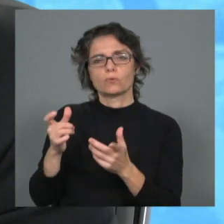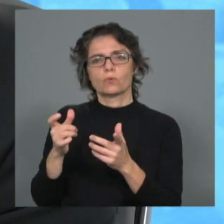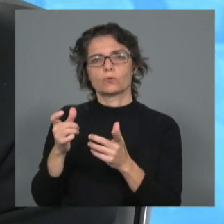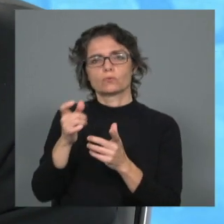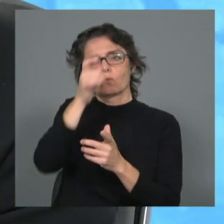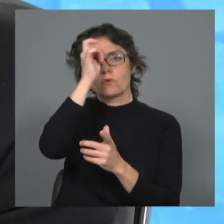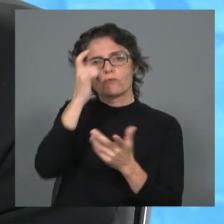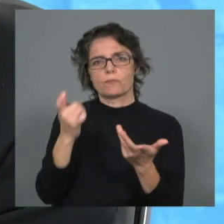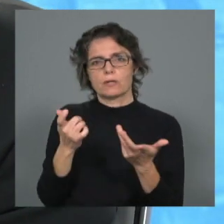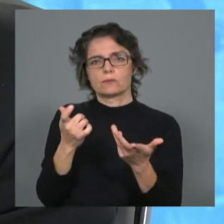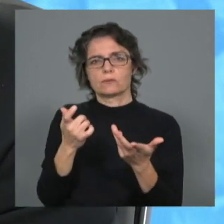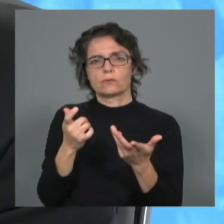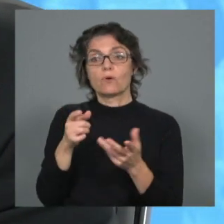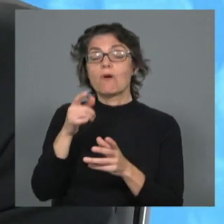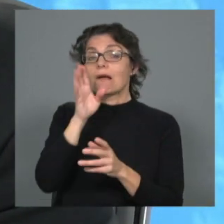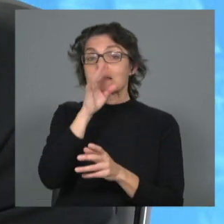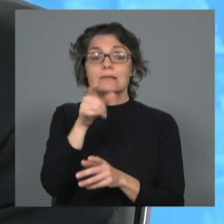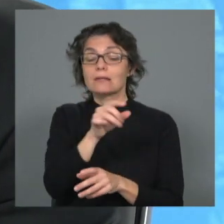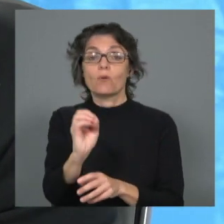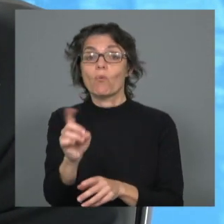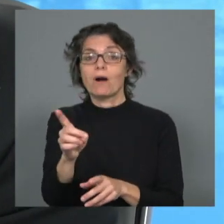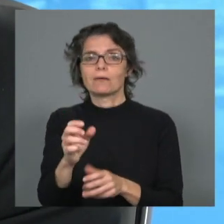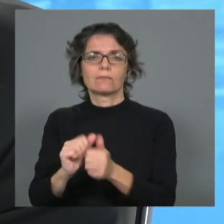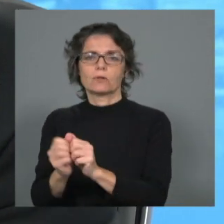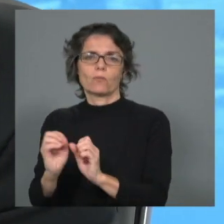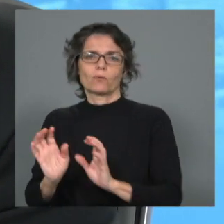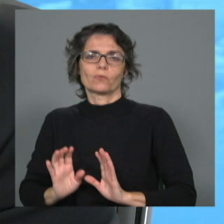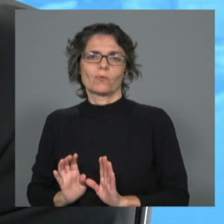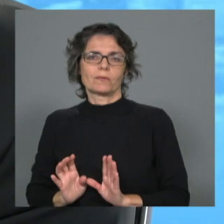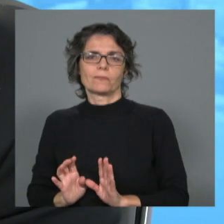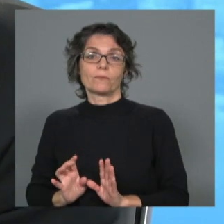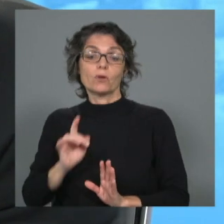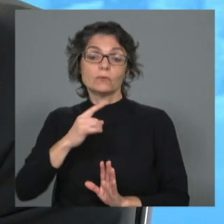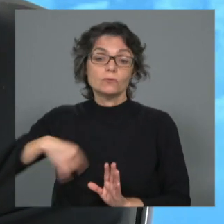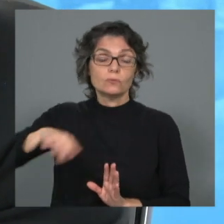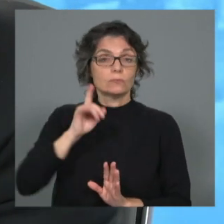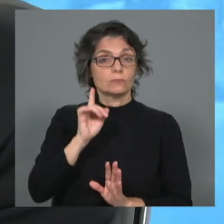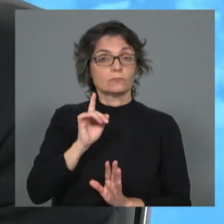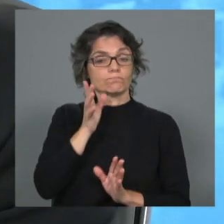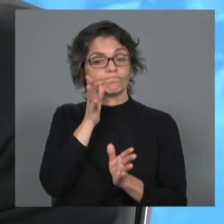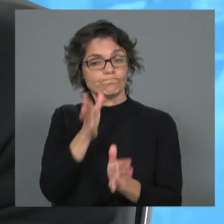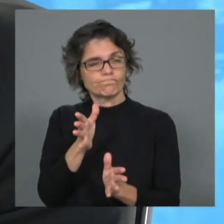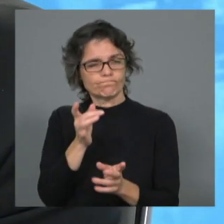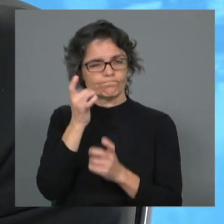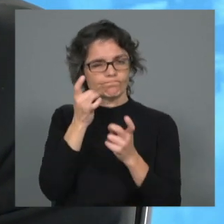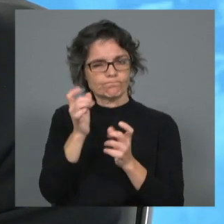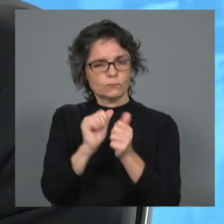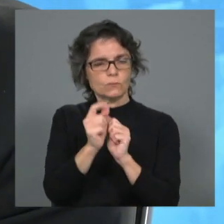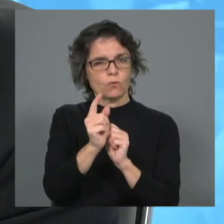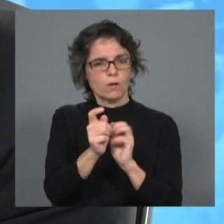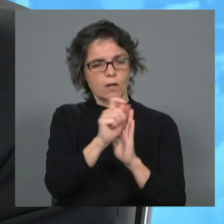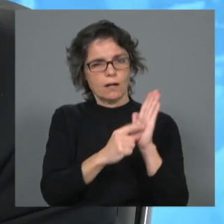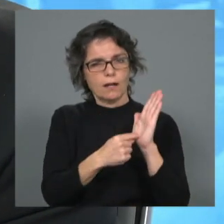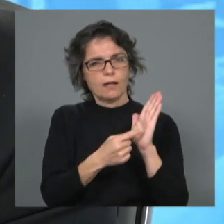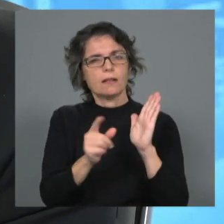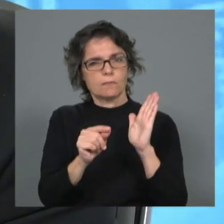desporto. Portanto, é sempre bom nós centrarmos a reflexão do desporto naquilo que é essencial, que é a ética, que são os